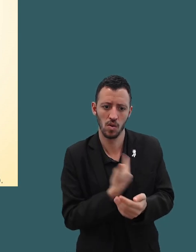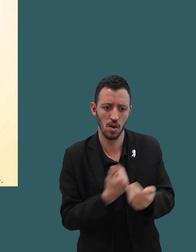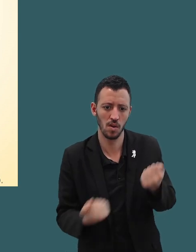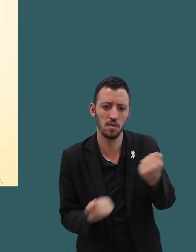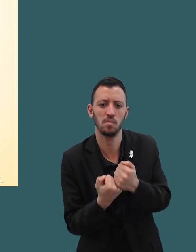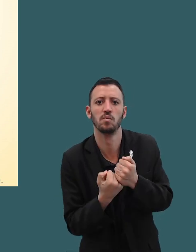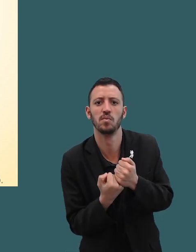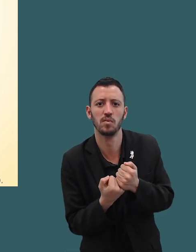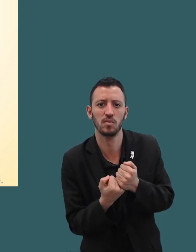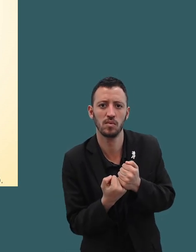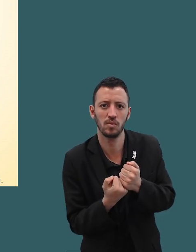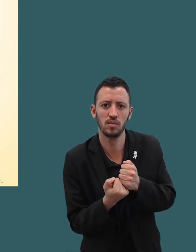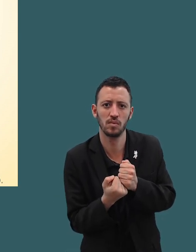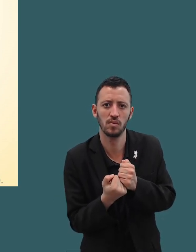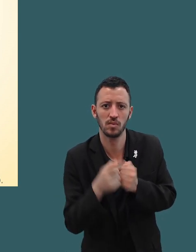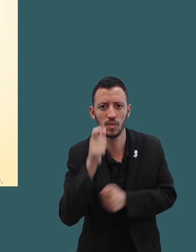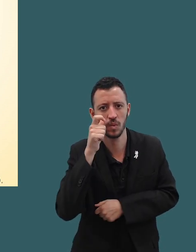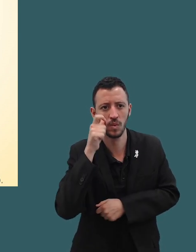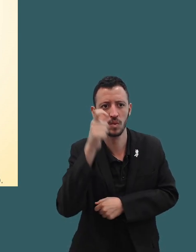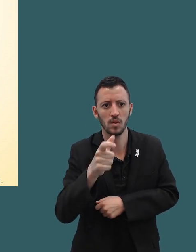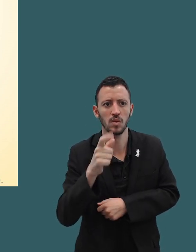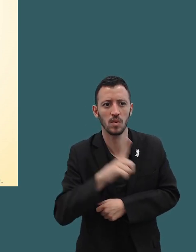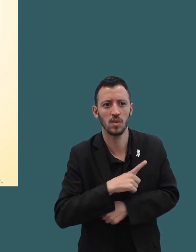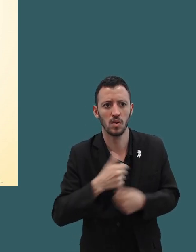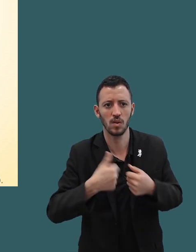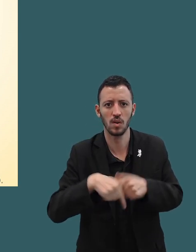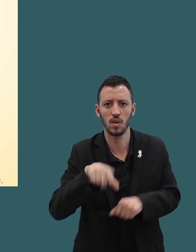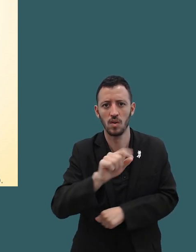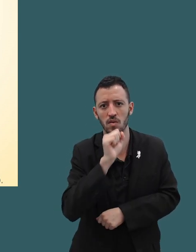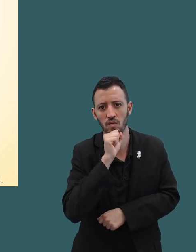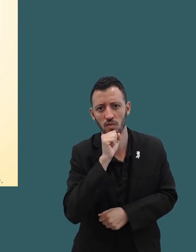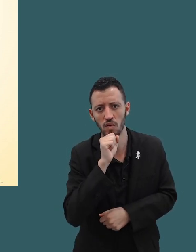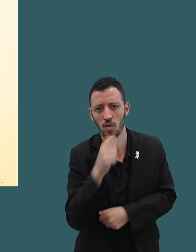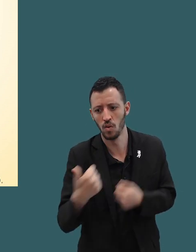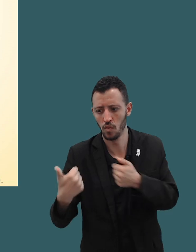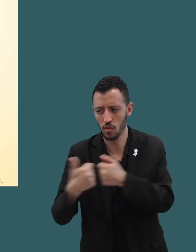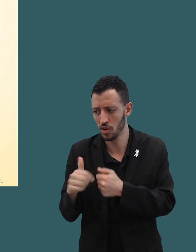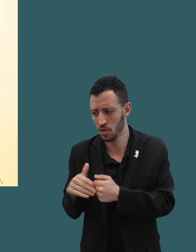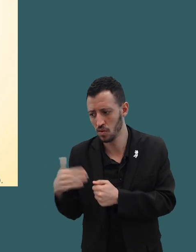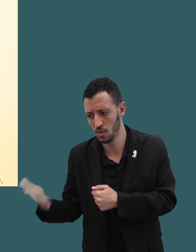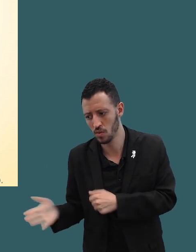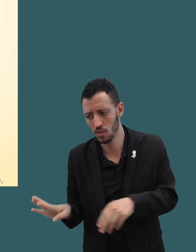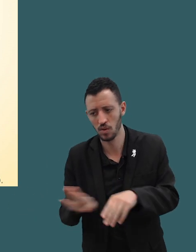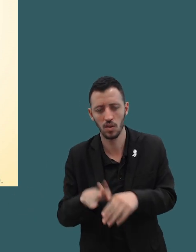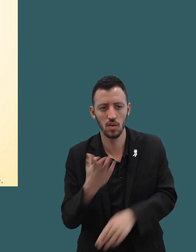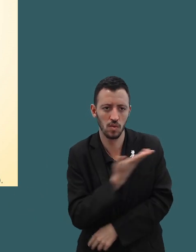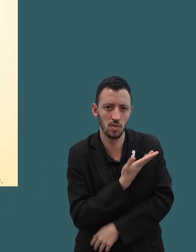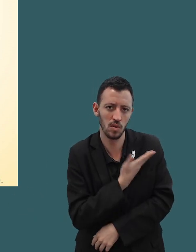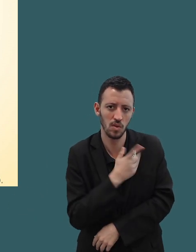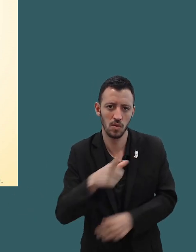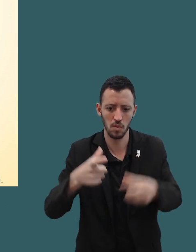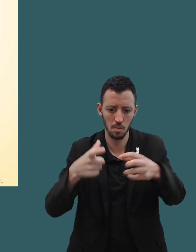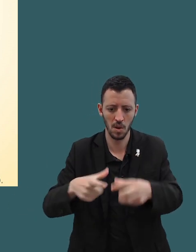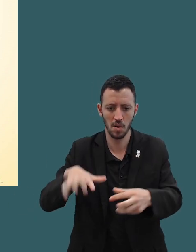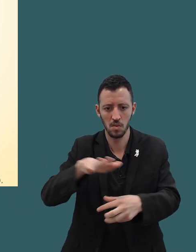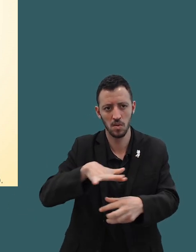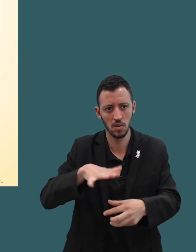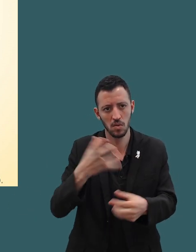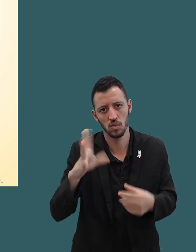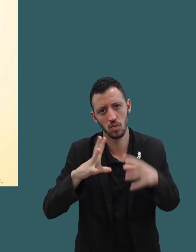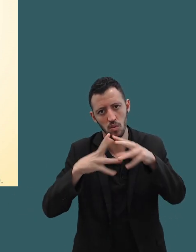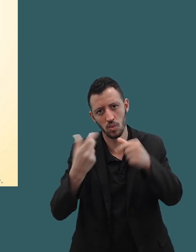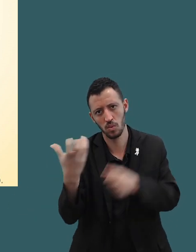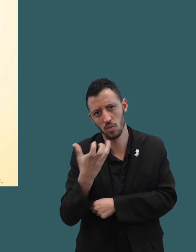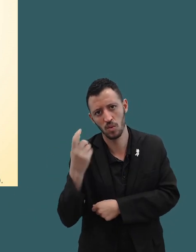apoia, que é interessante, que você tem lá a avó, o vizinho, o colega do bairro, todo mundo